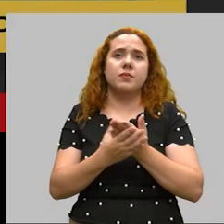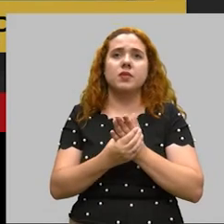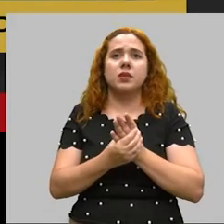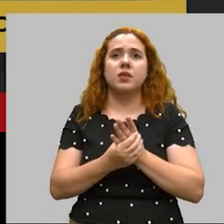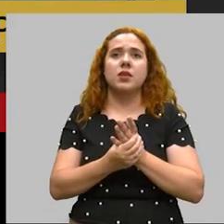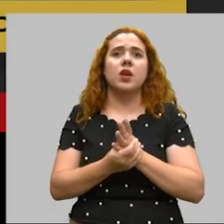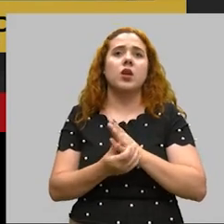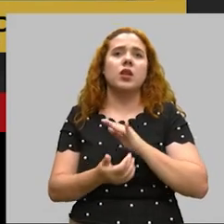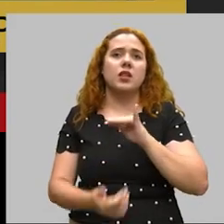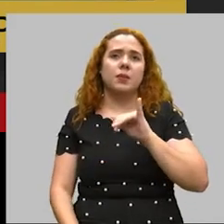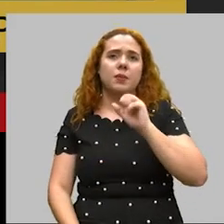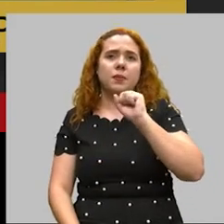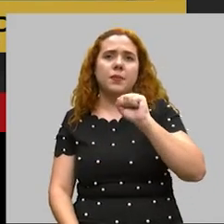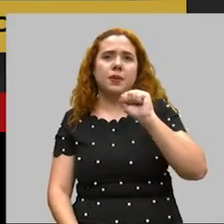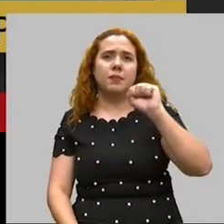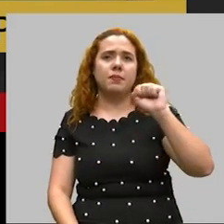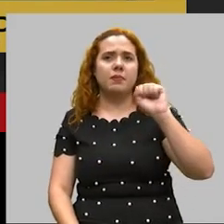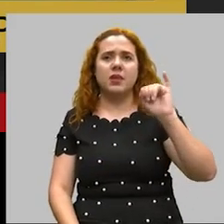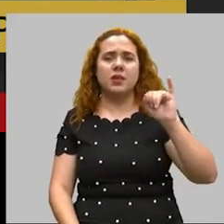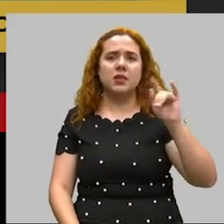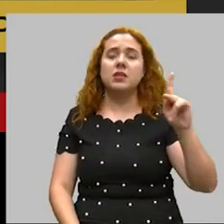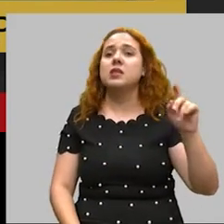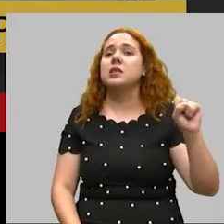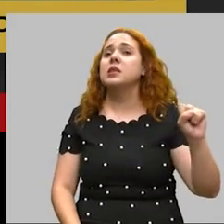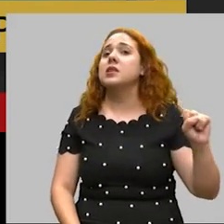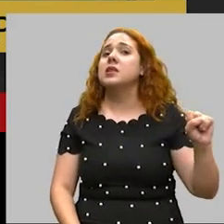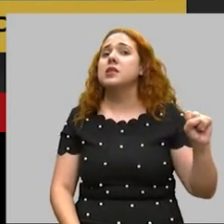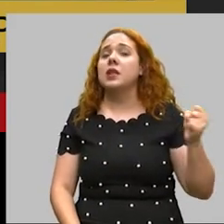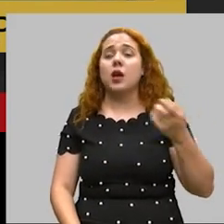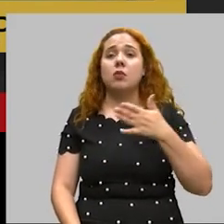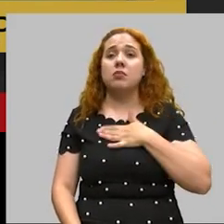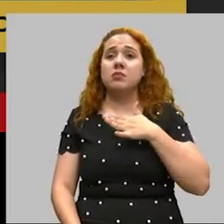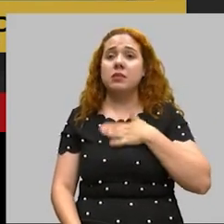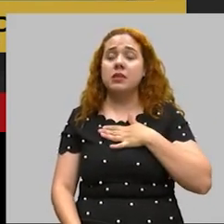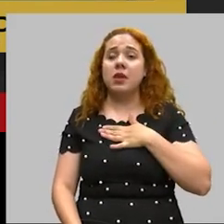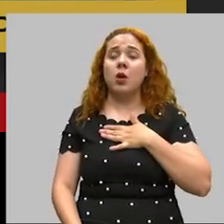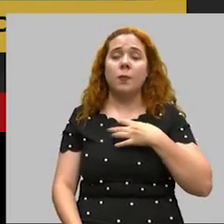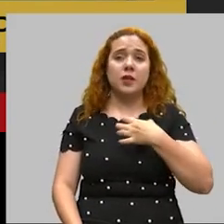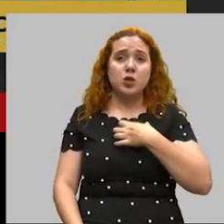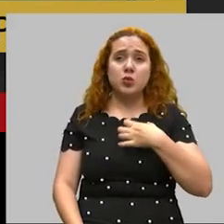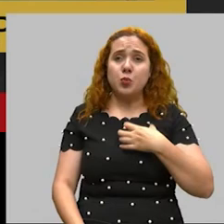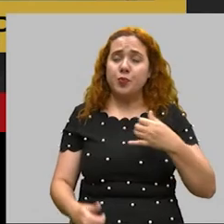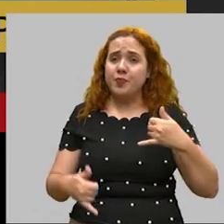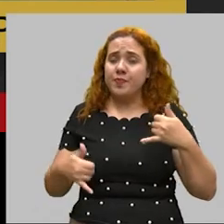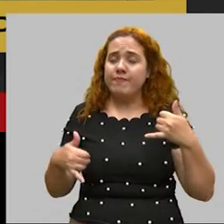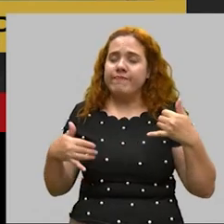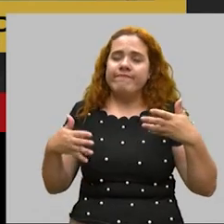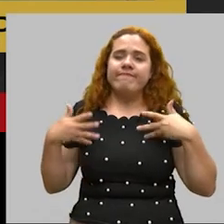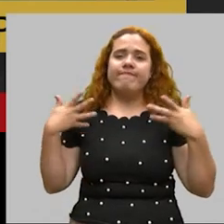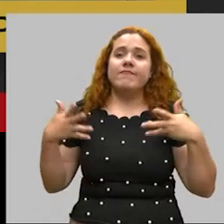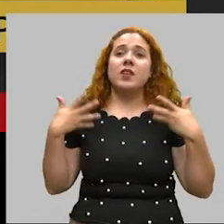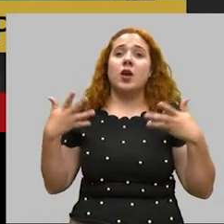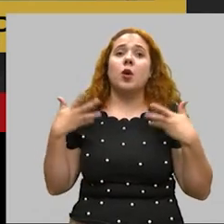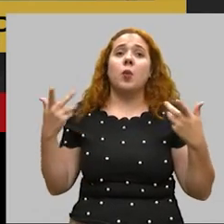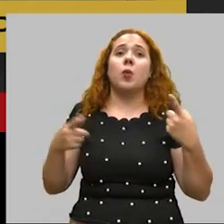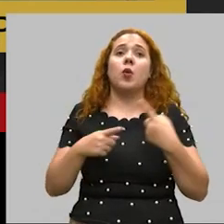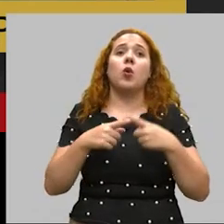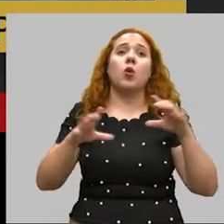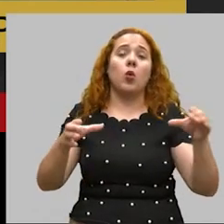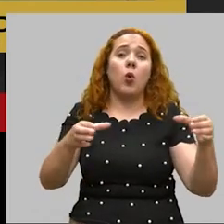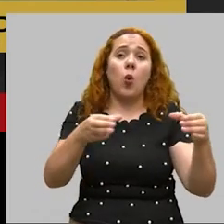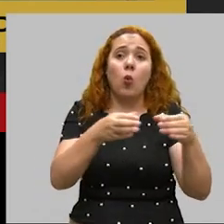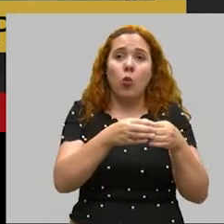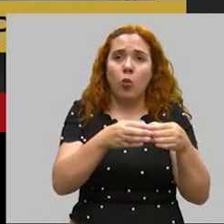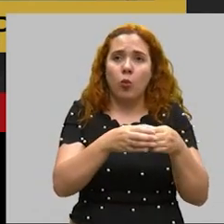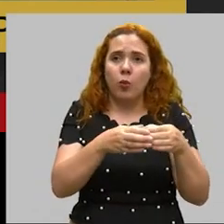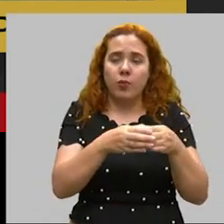percebe eh eu tenho a feliz satisfação de esse ano ter conseguido colocar né um núcleo do pibid ele atua